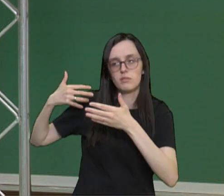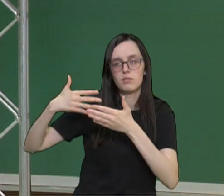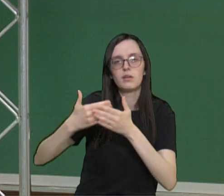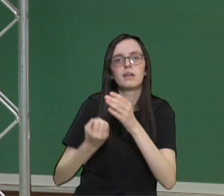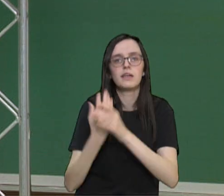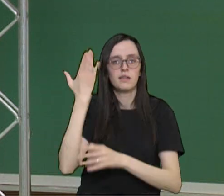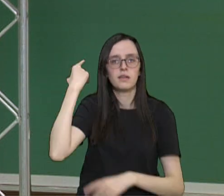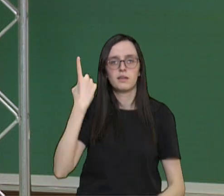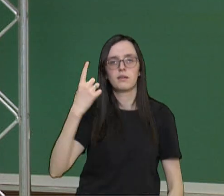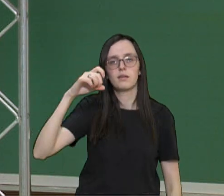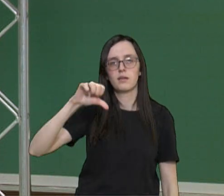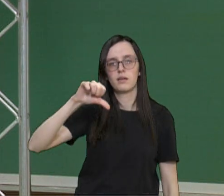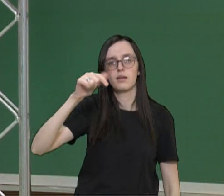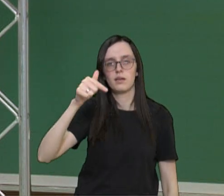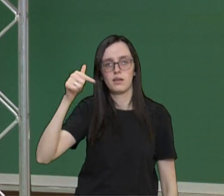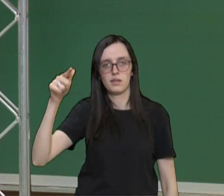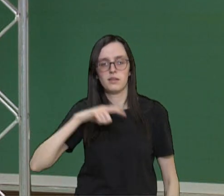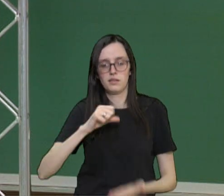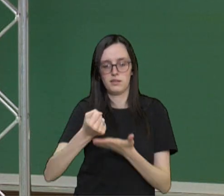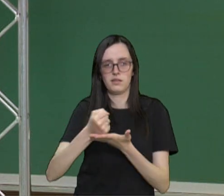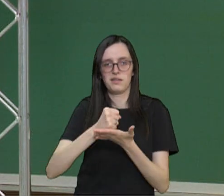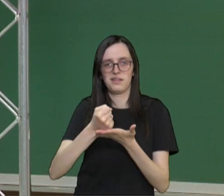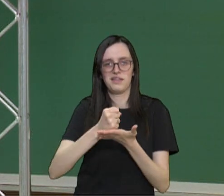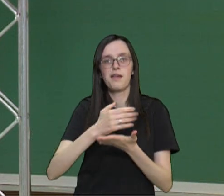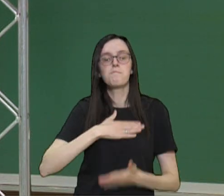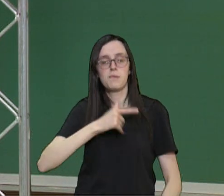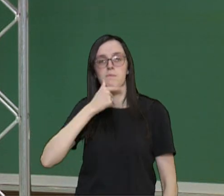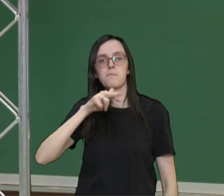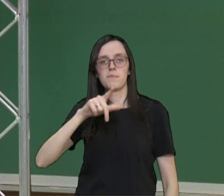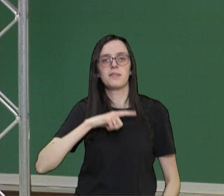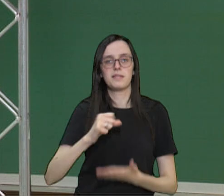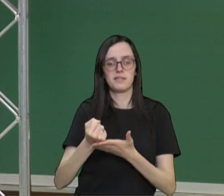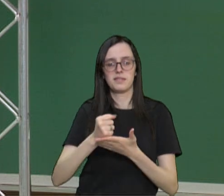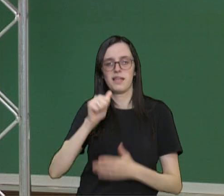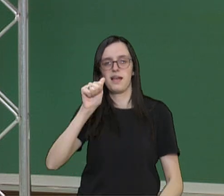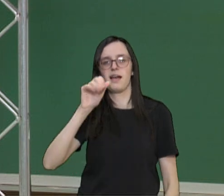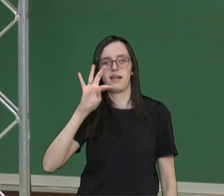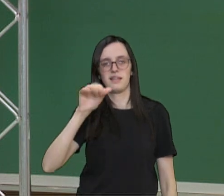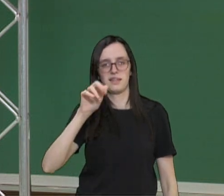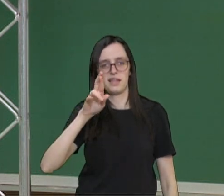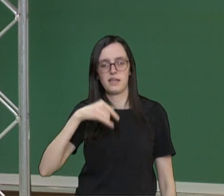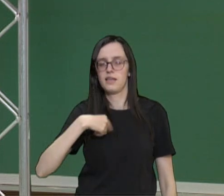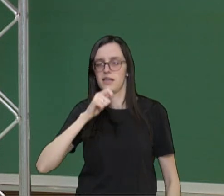Atari, em 1977. Meu irmão teve um Atari. Maravilha. Eu não era nascido ainda.